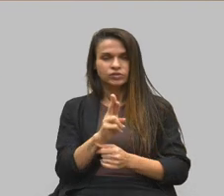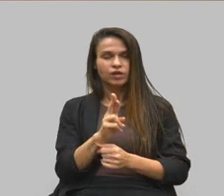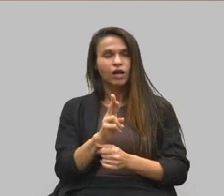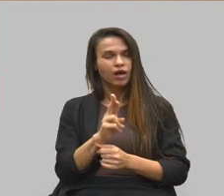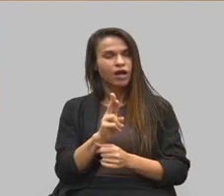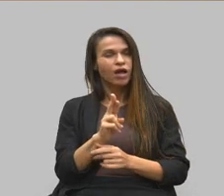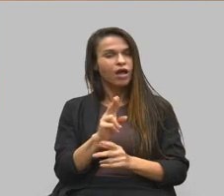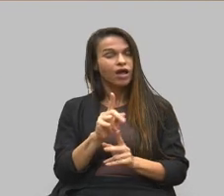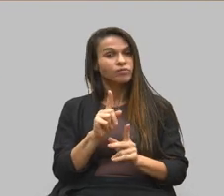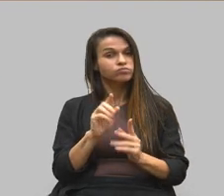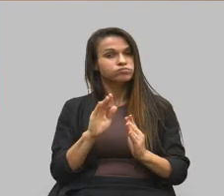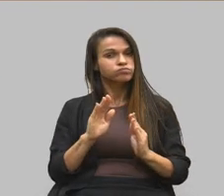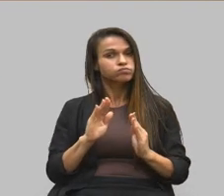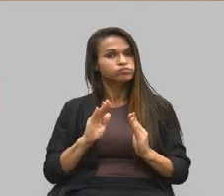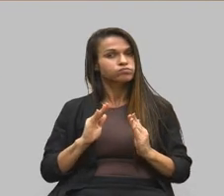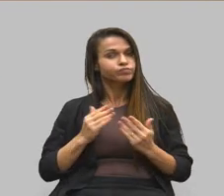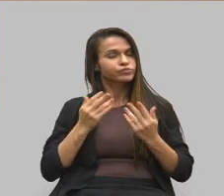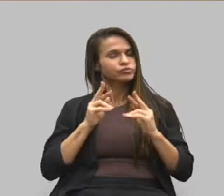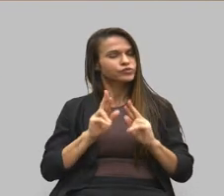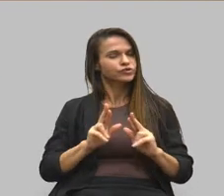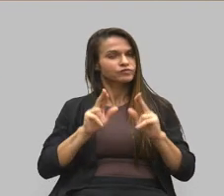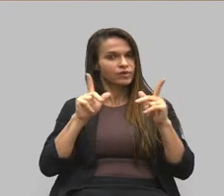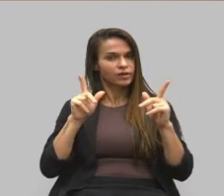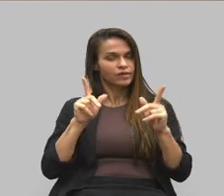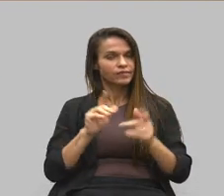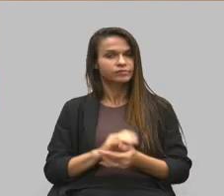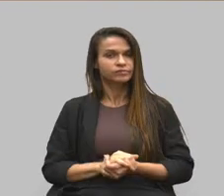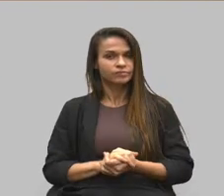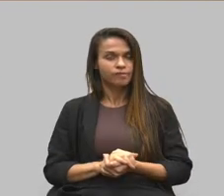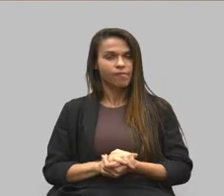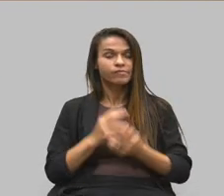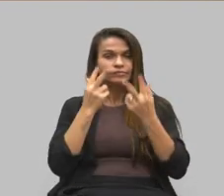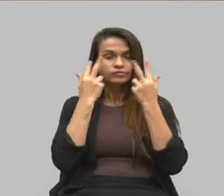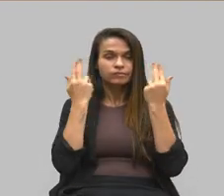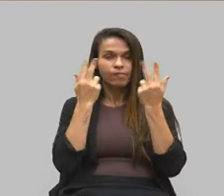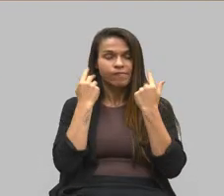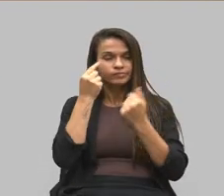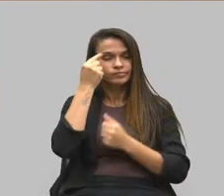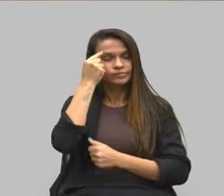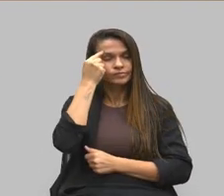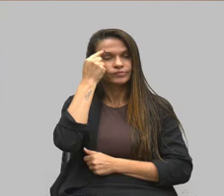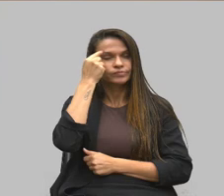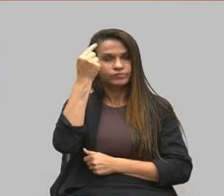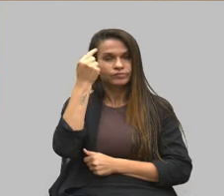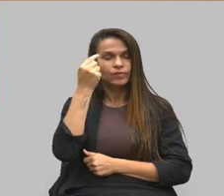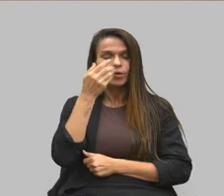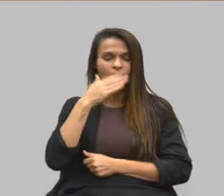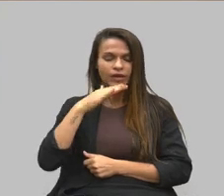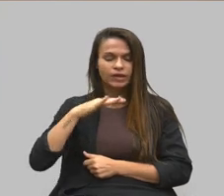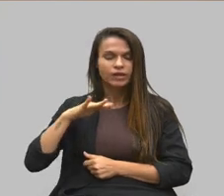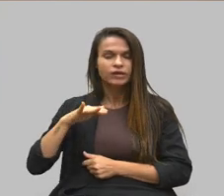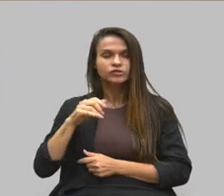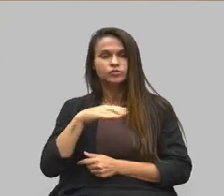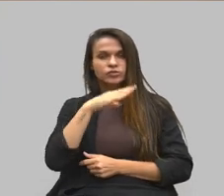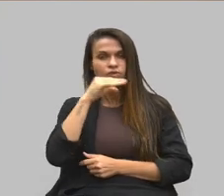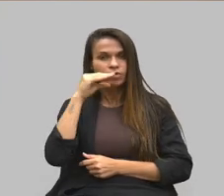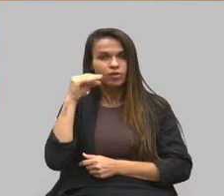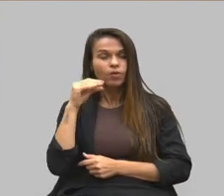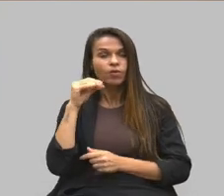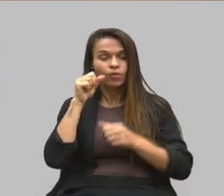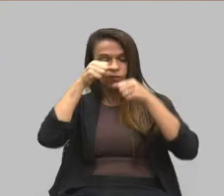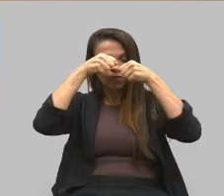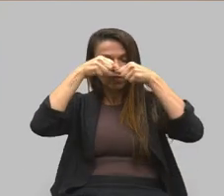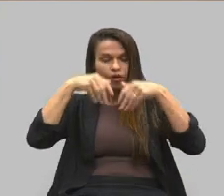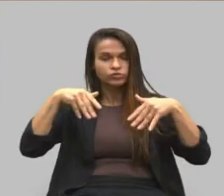mais surpreendentes eh Normalmente quando a gente pensa numa criança num adolescente com autismo e